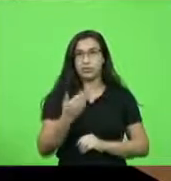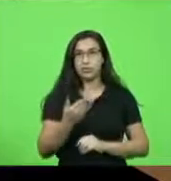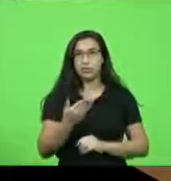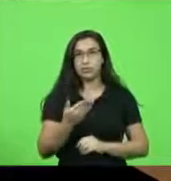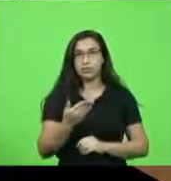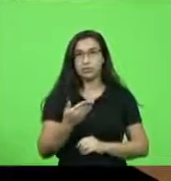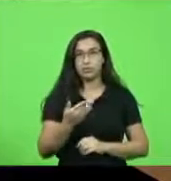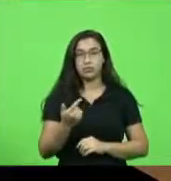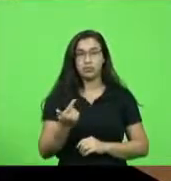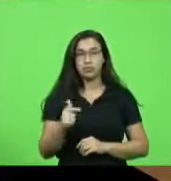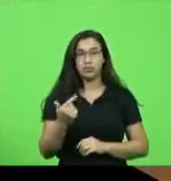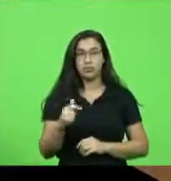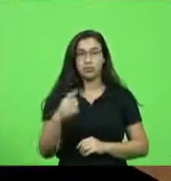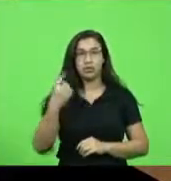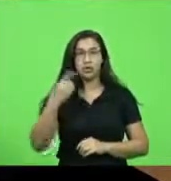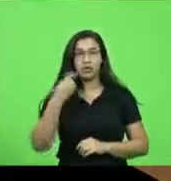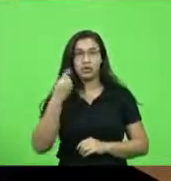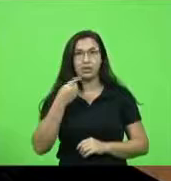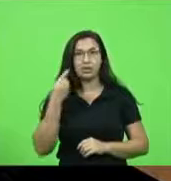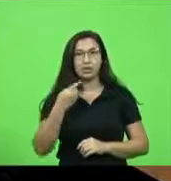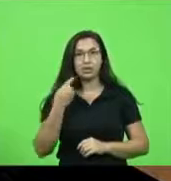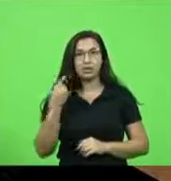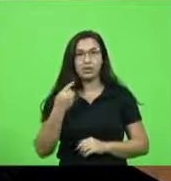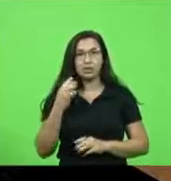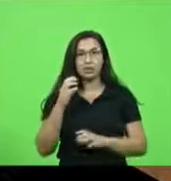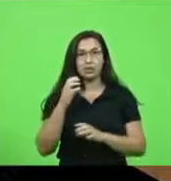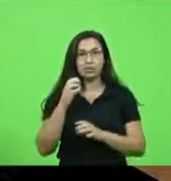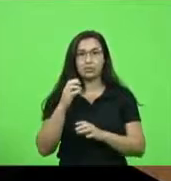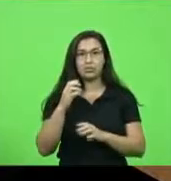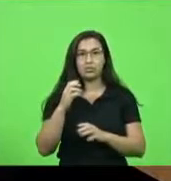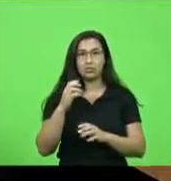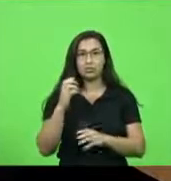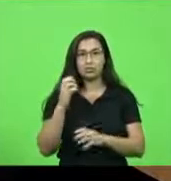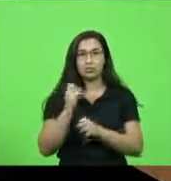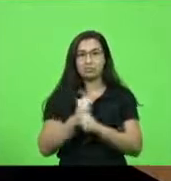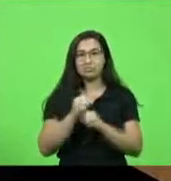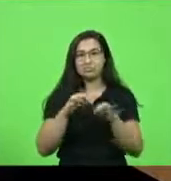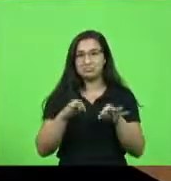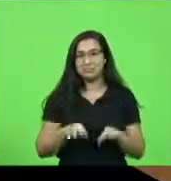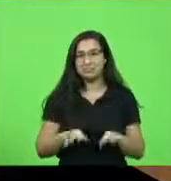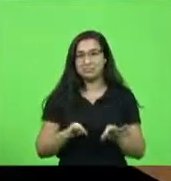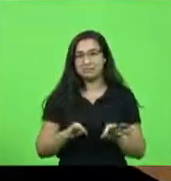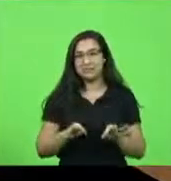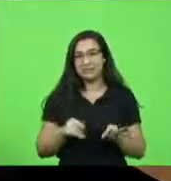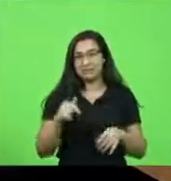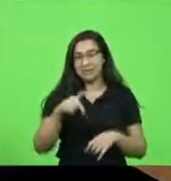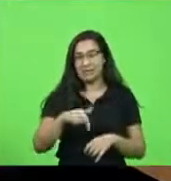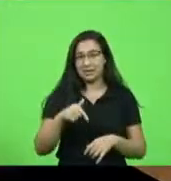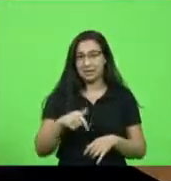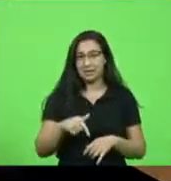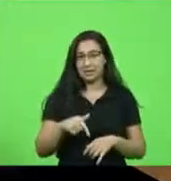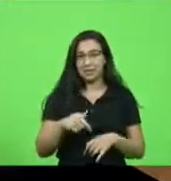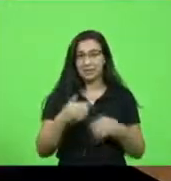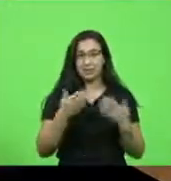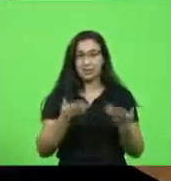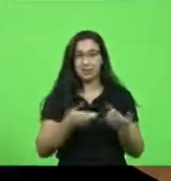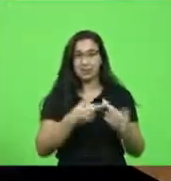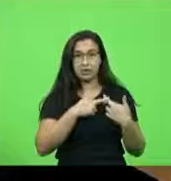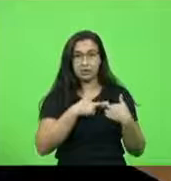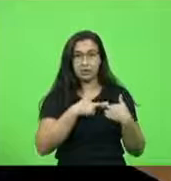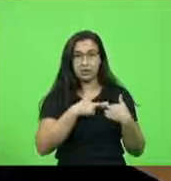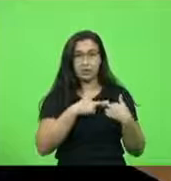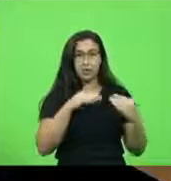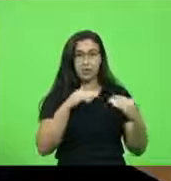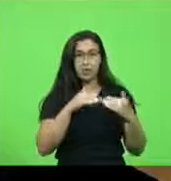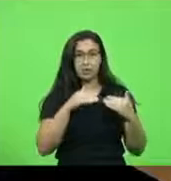quórum qualificado para deliberar essa matéria, pela relevância dela, que, se o autor concordar,